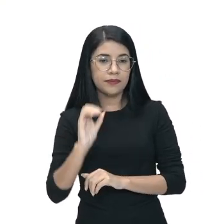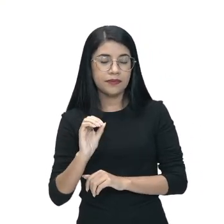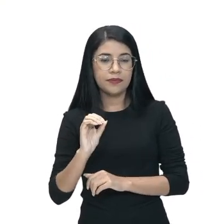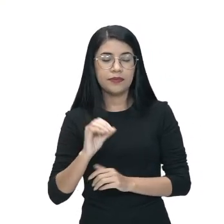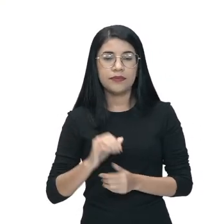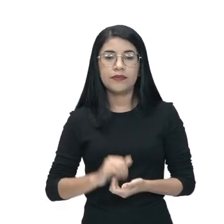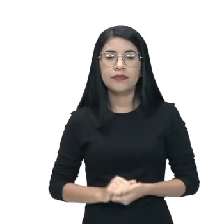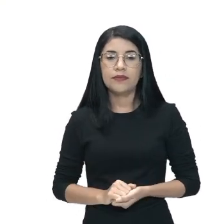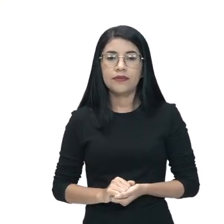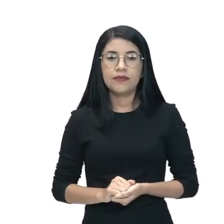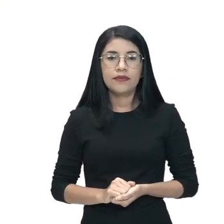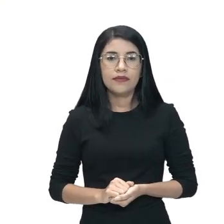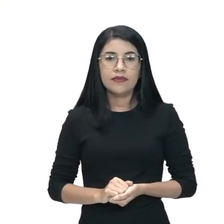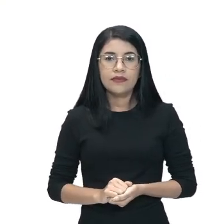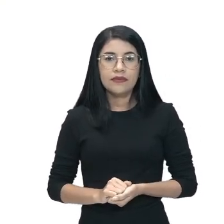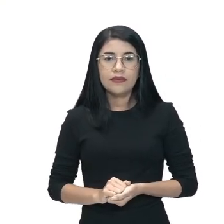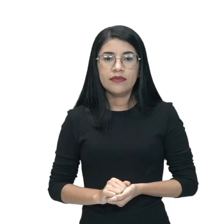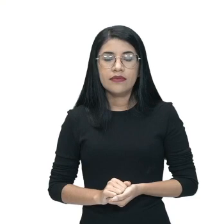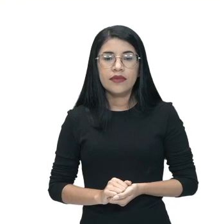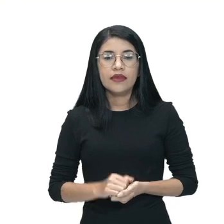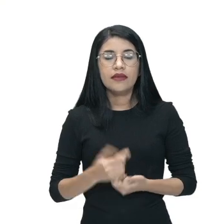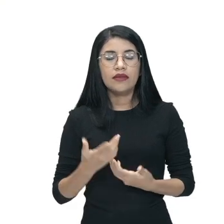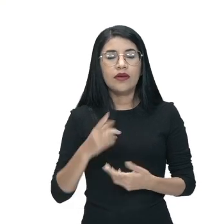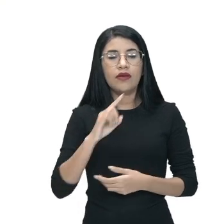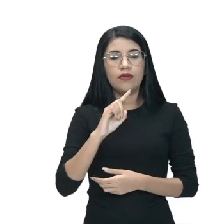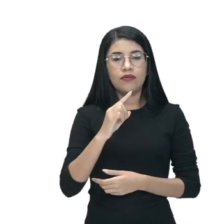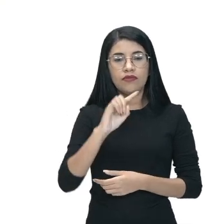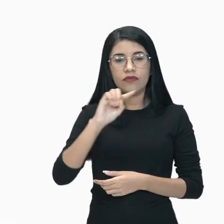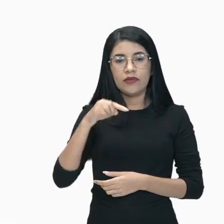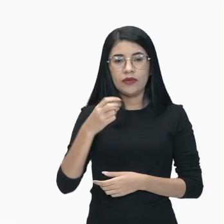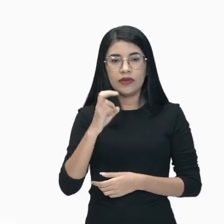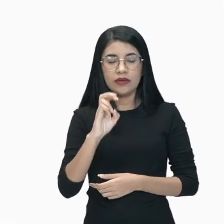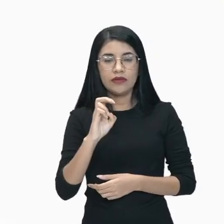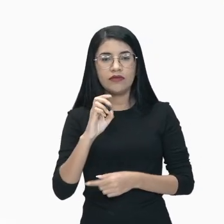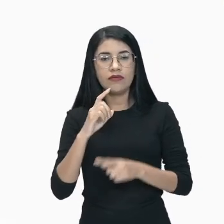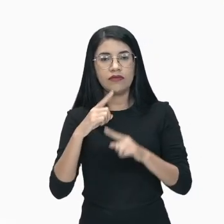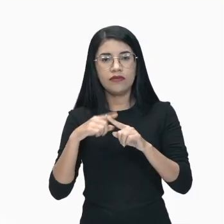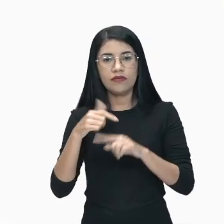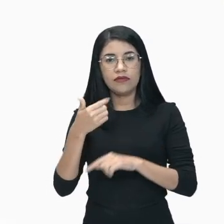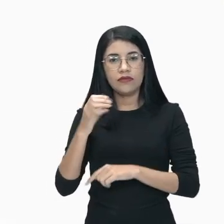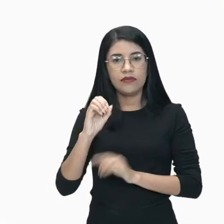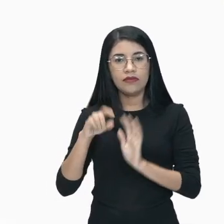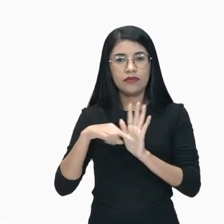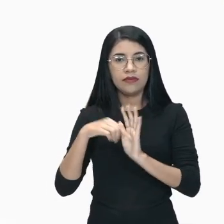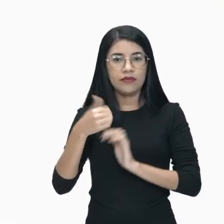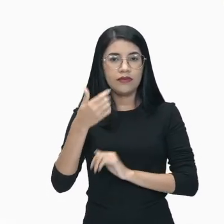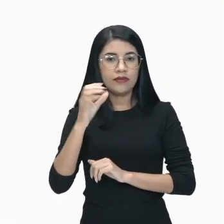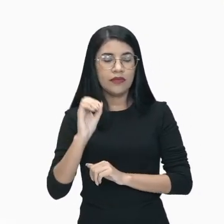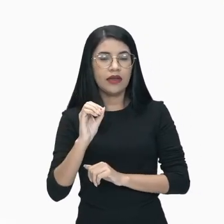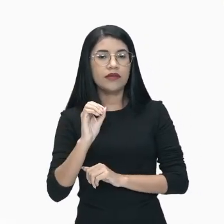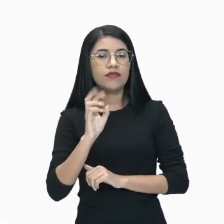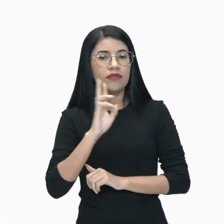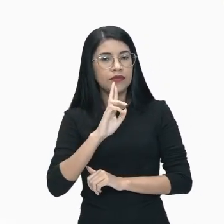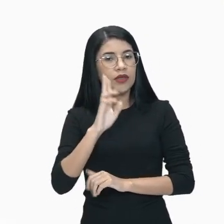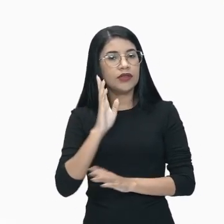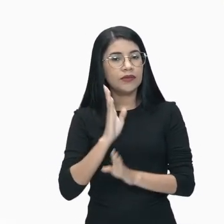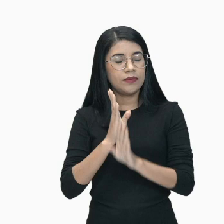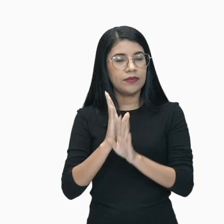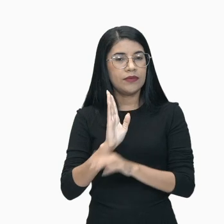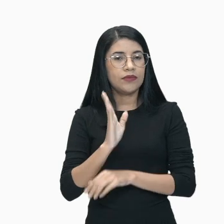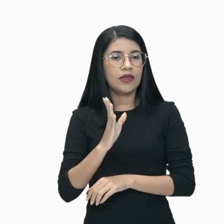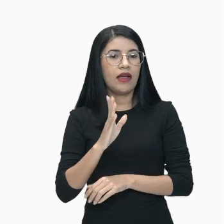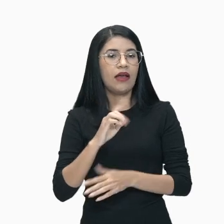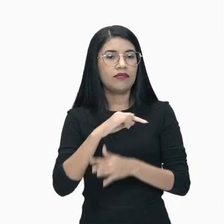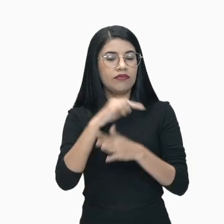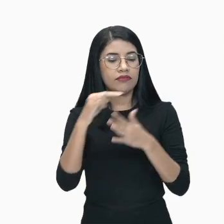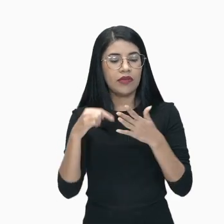Menos 10. Então, é 1,5 vezes 10 a menos 10 newtons. Aí está a solução que eu fiz todinha, bem bonitinha aí